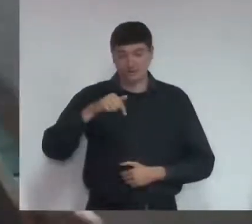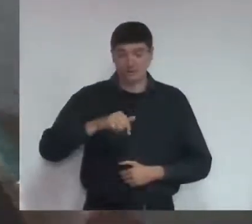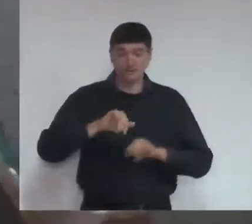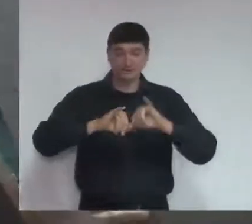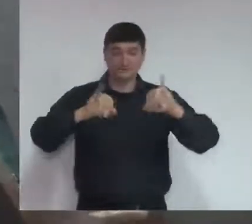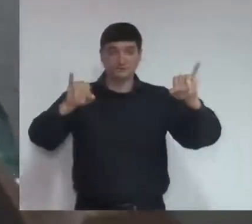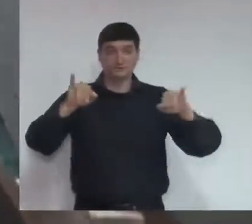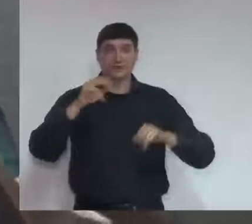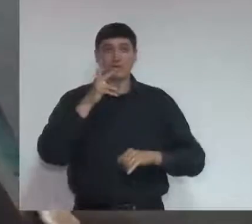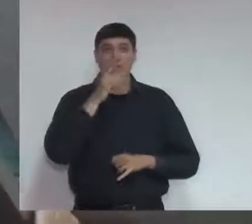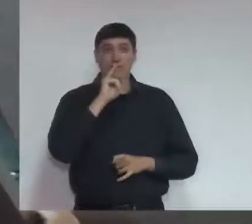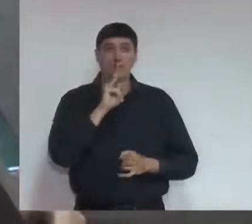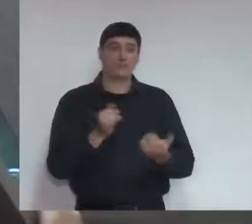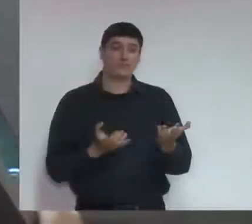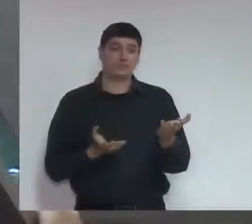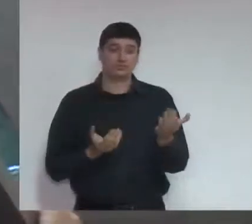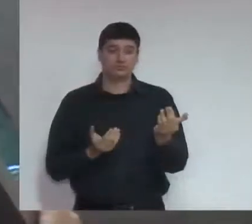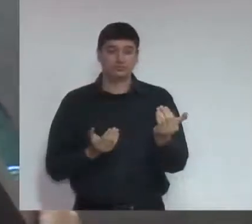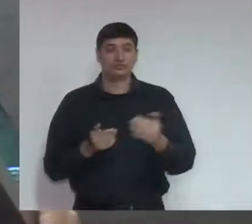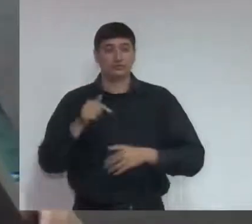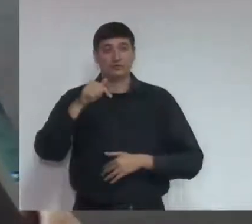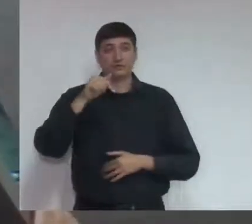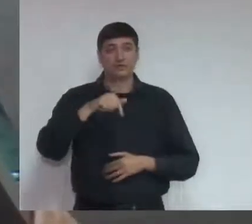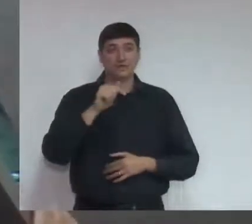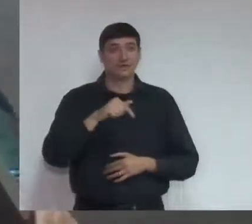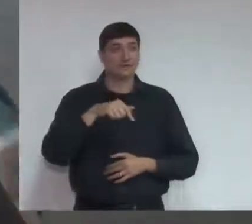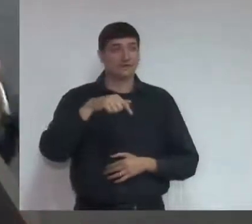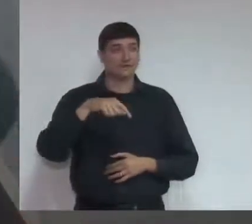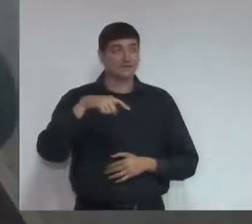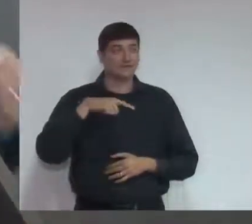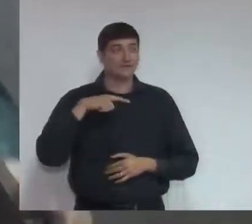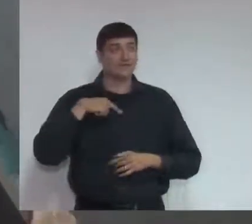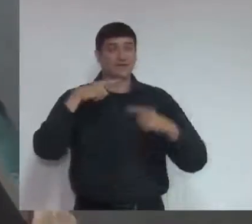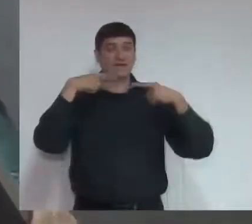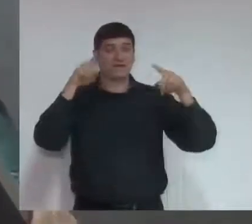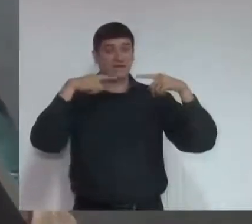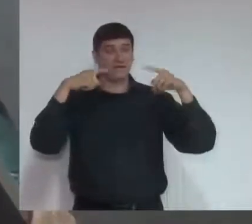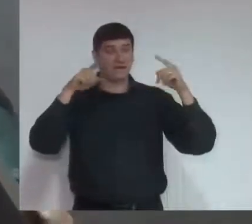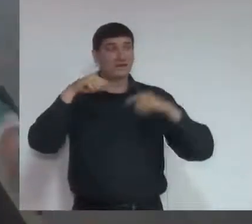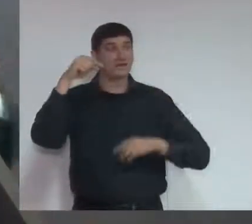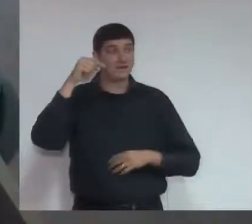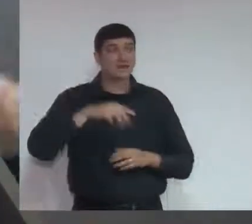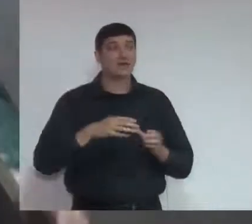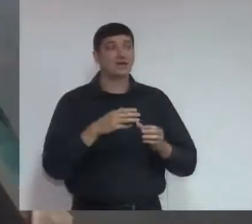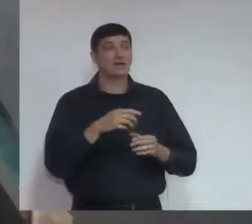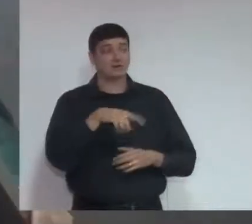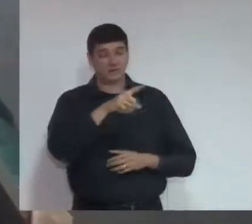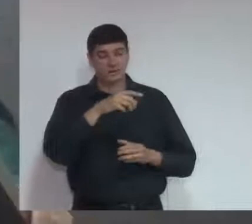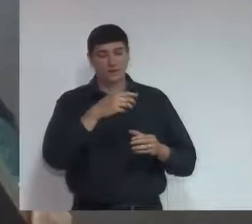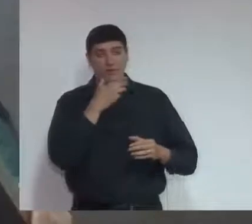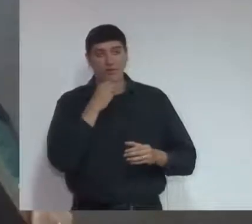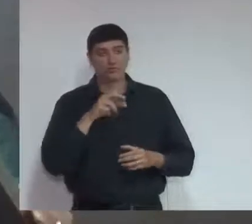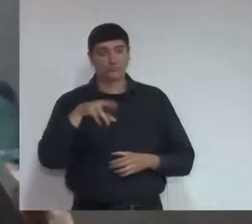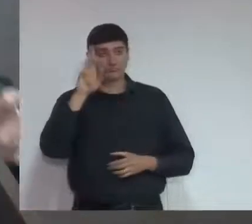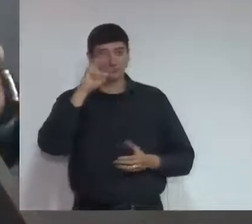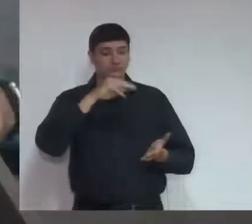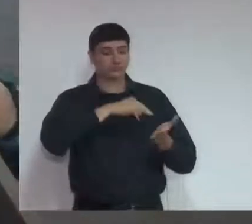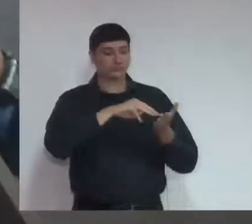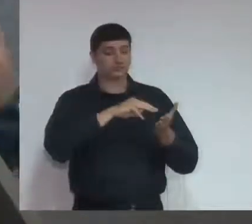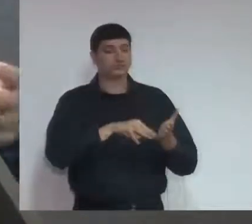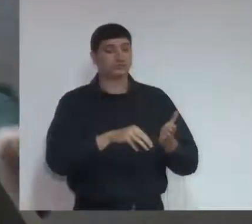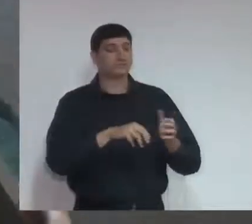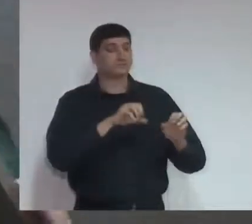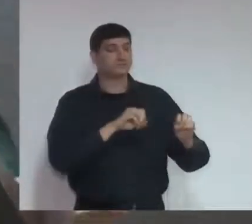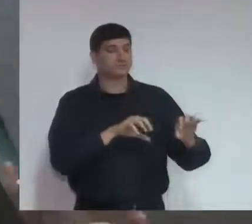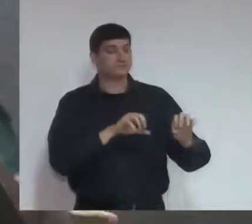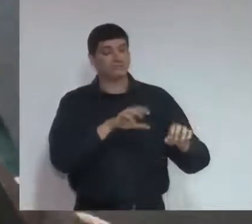os jovens que vêm trazer uma reivindicação. Né? Eu vejo até o secretário de esportes aqui, sempre bem-vindo nessa casa. Eu acho que é importante